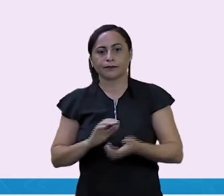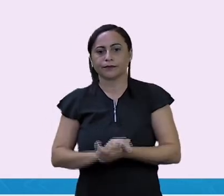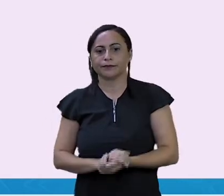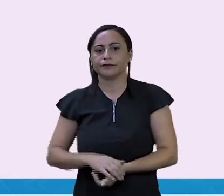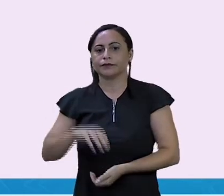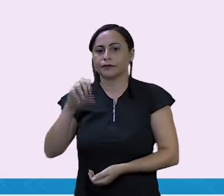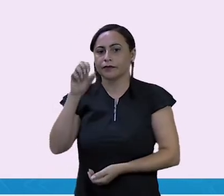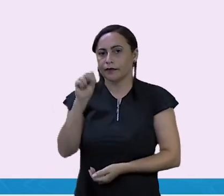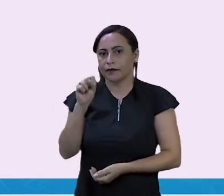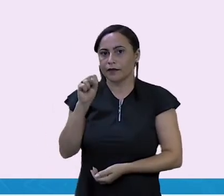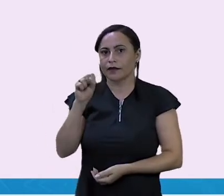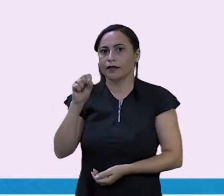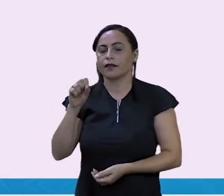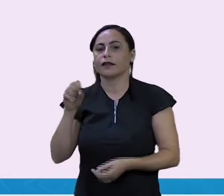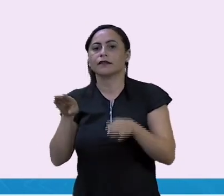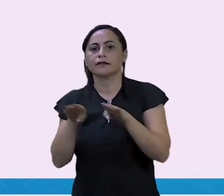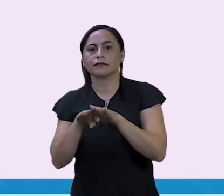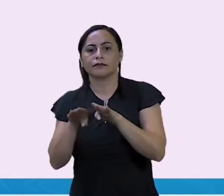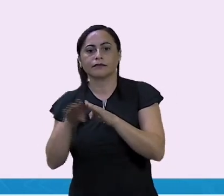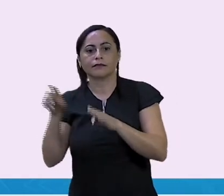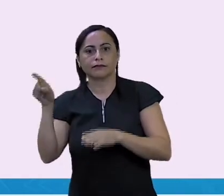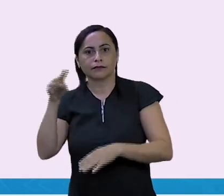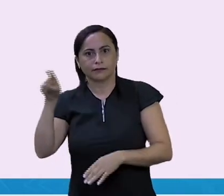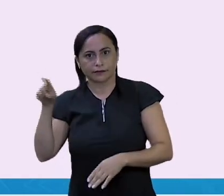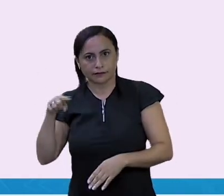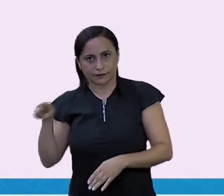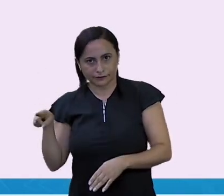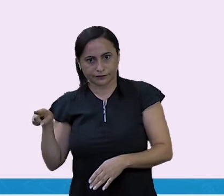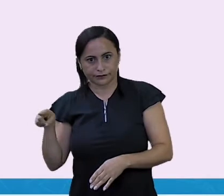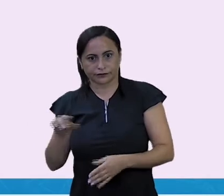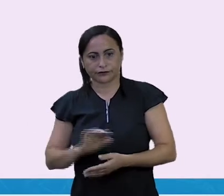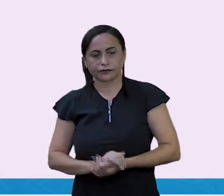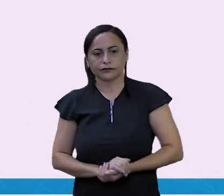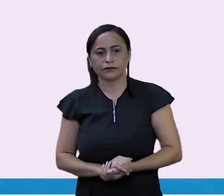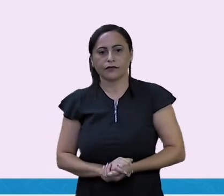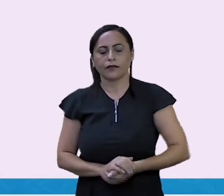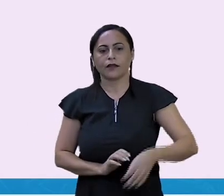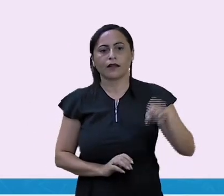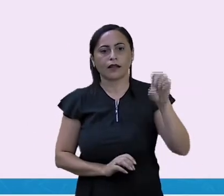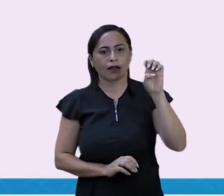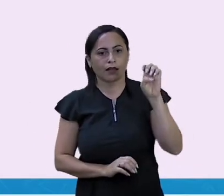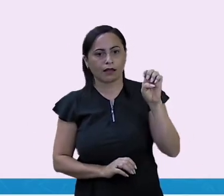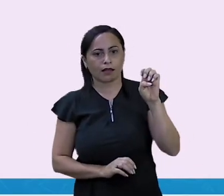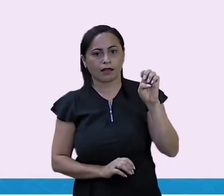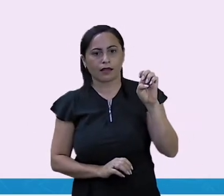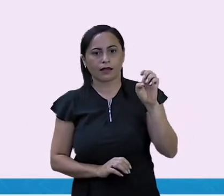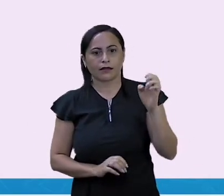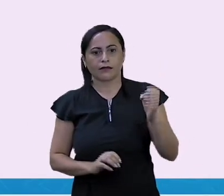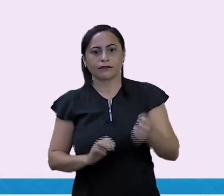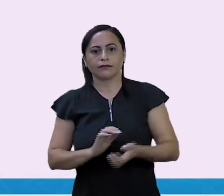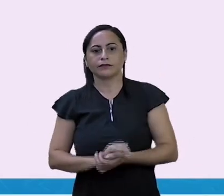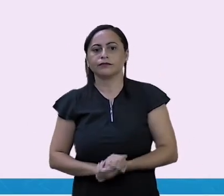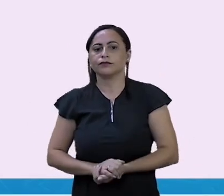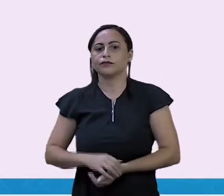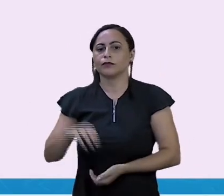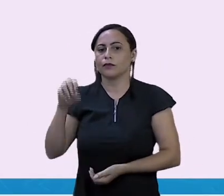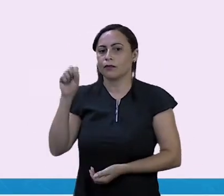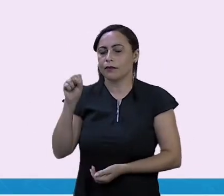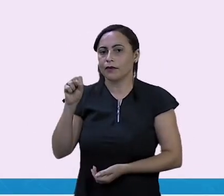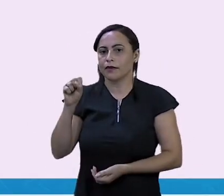C no início e temos ela também com S no início. Todas essas palavras que